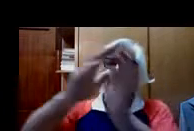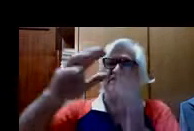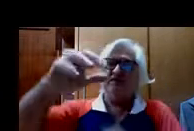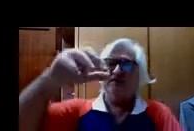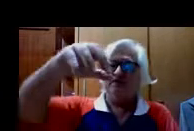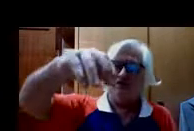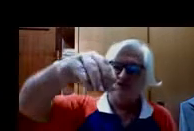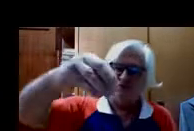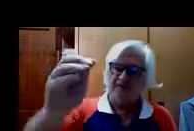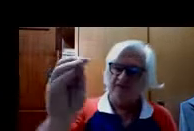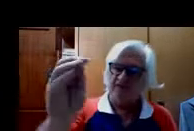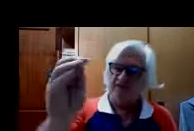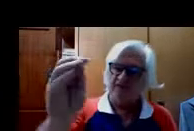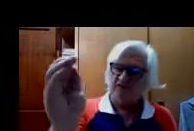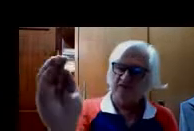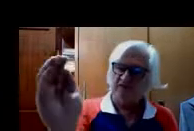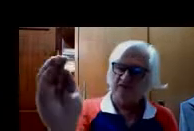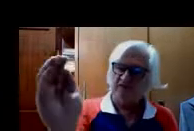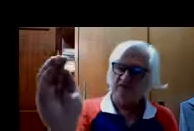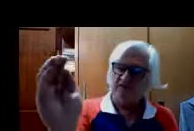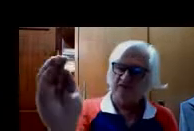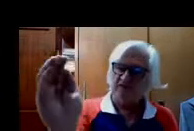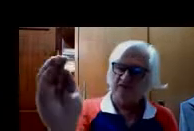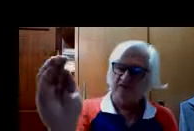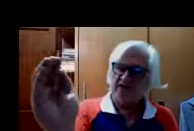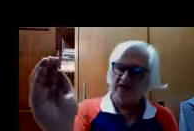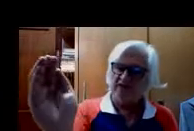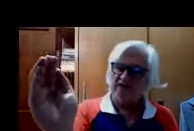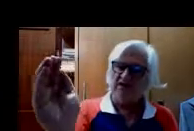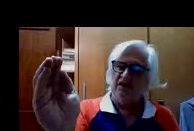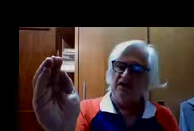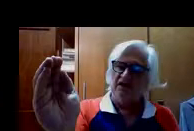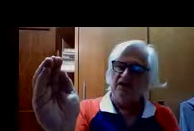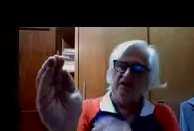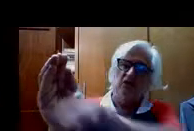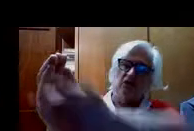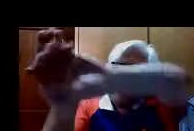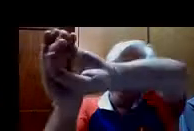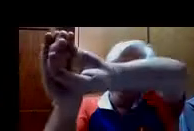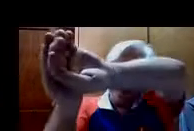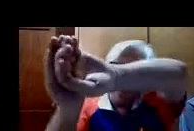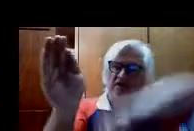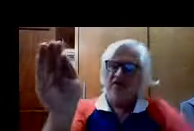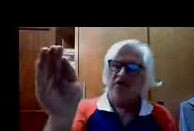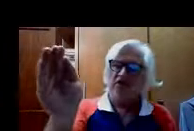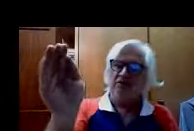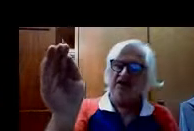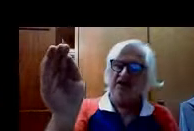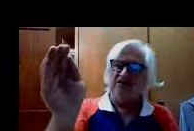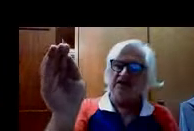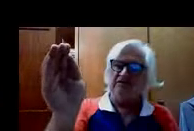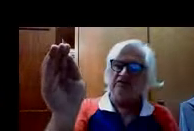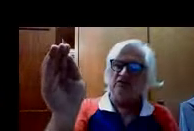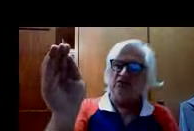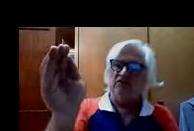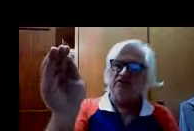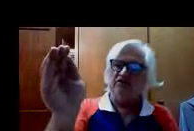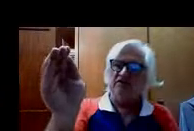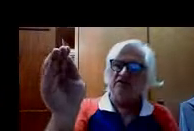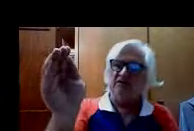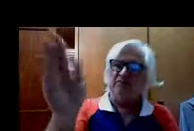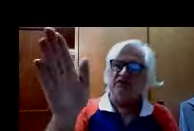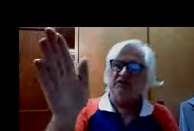uma chapinha assim, né, côncava, deixa eu ver se, aí, aqui, e de dois materiais, quando um material dilata